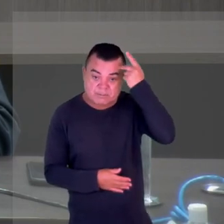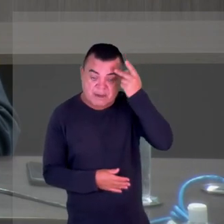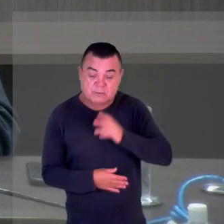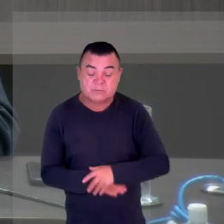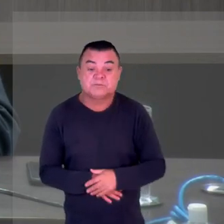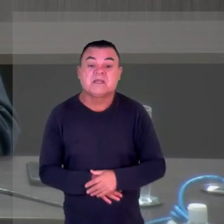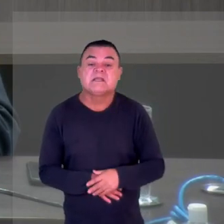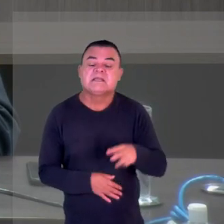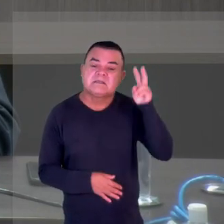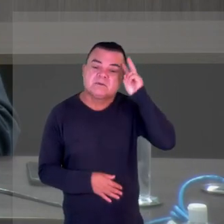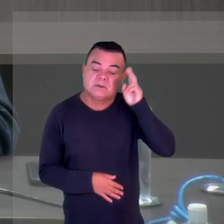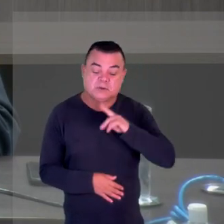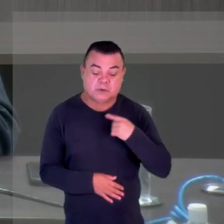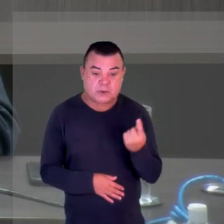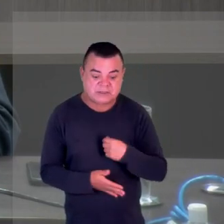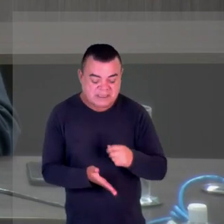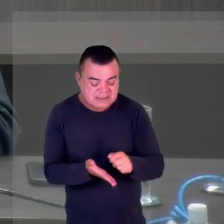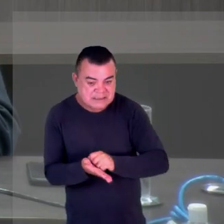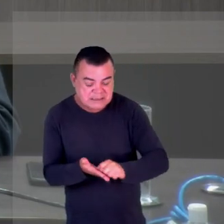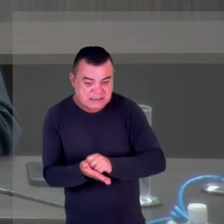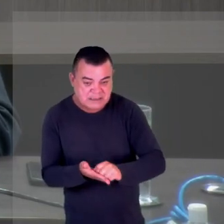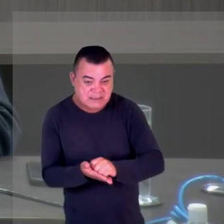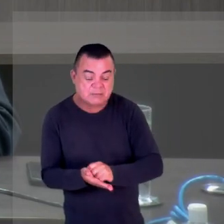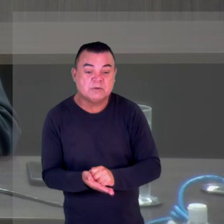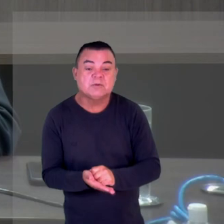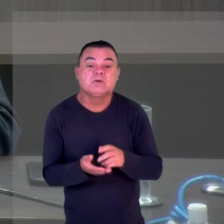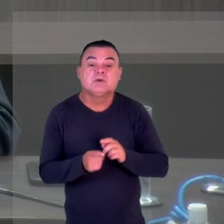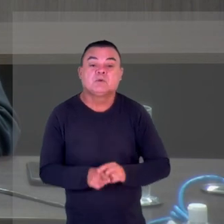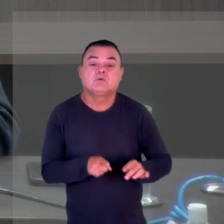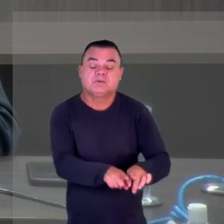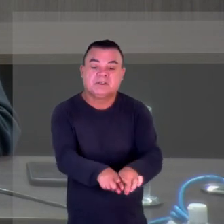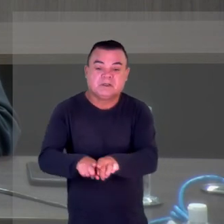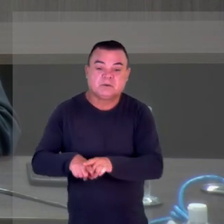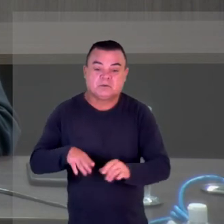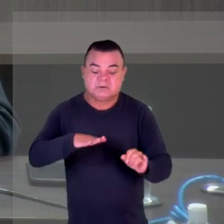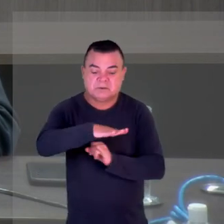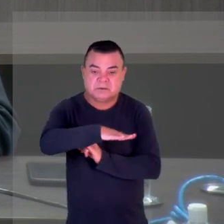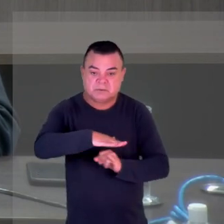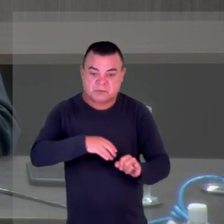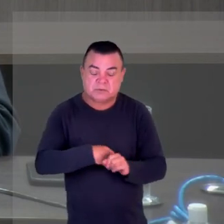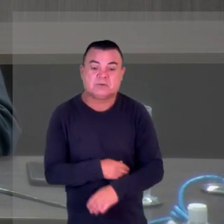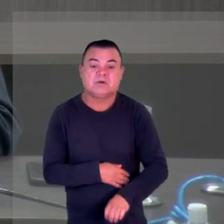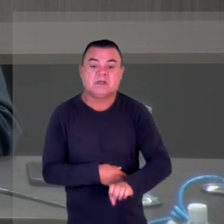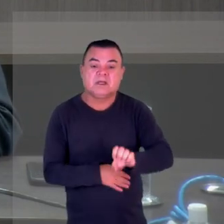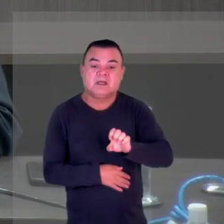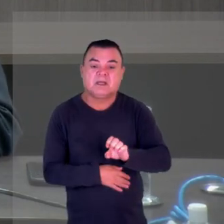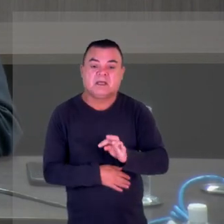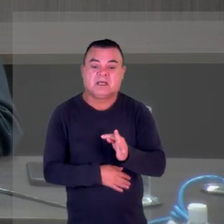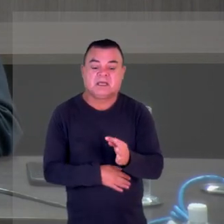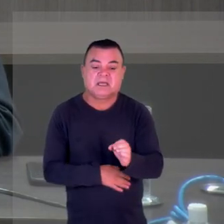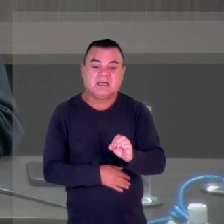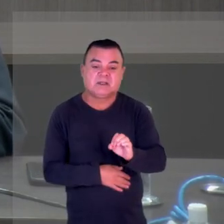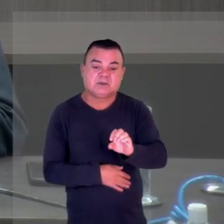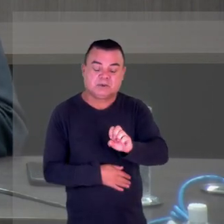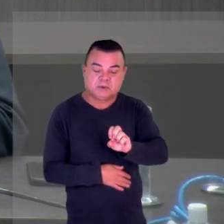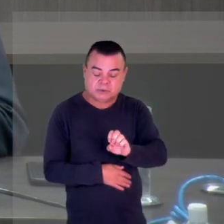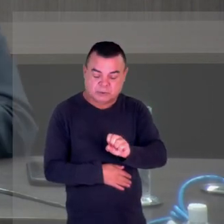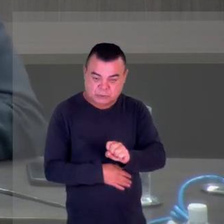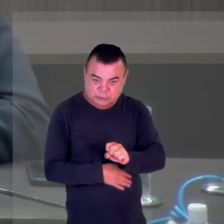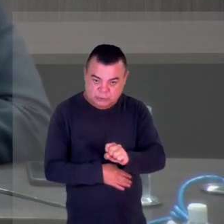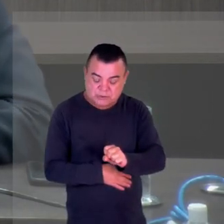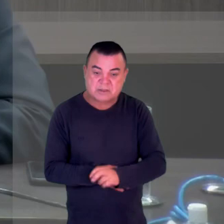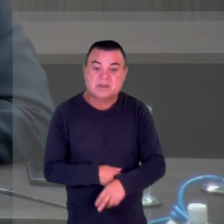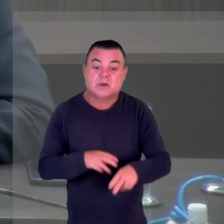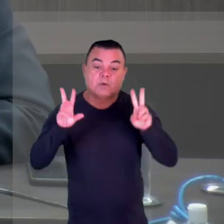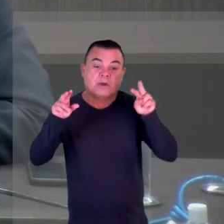convênio um termo de cooperação com o Instituto etos para tratar justamente de fome porque como foi dito aqui